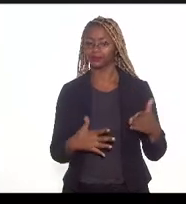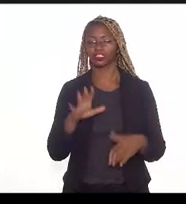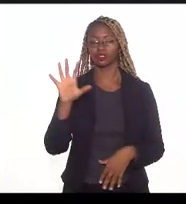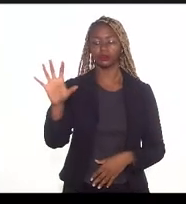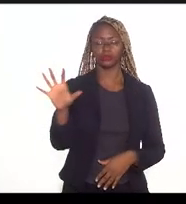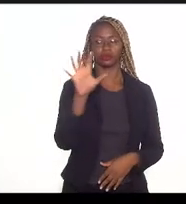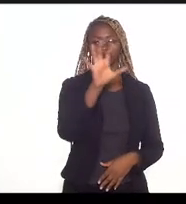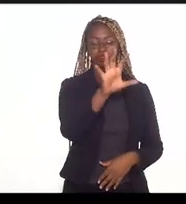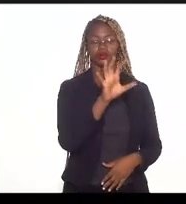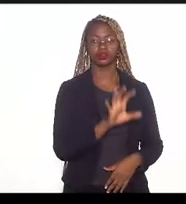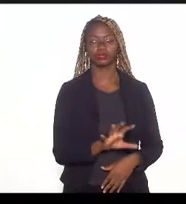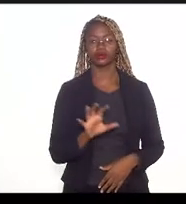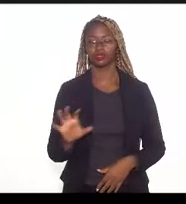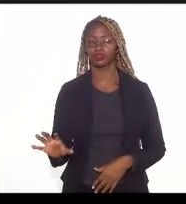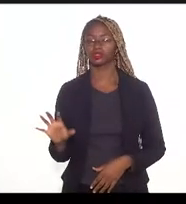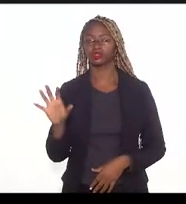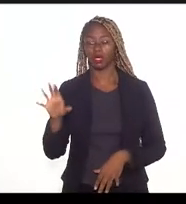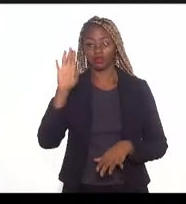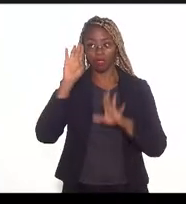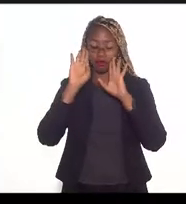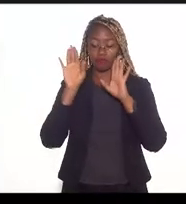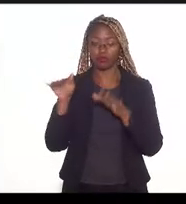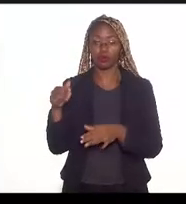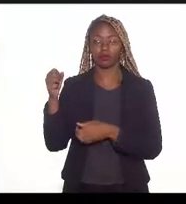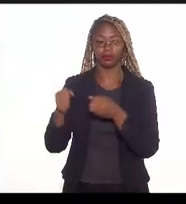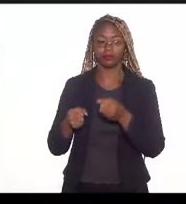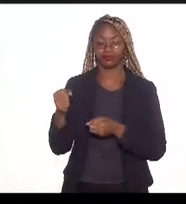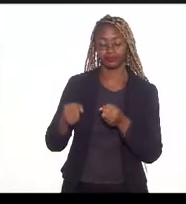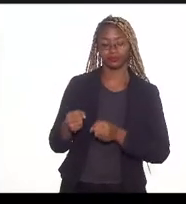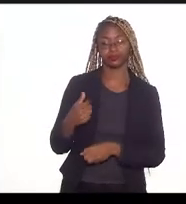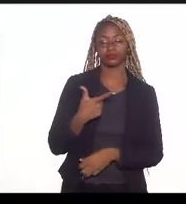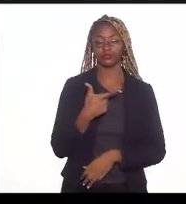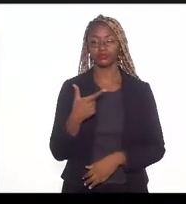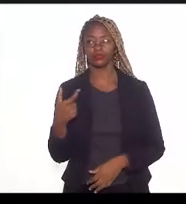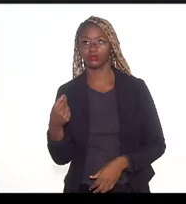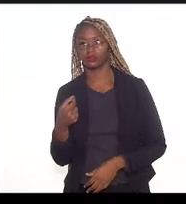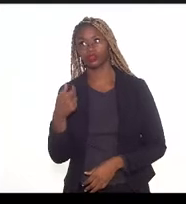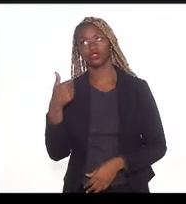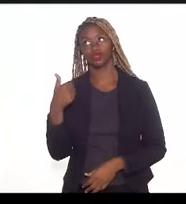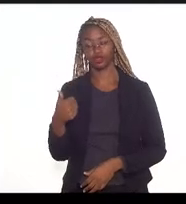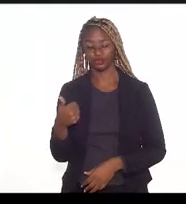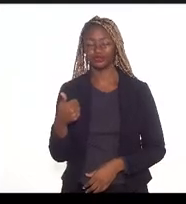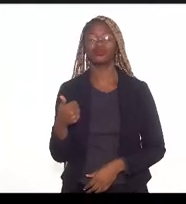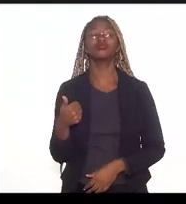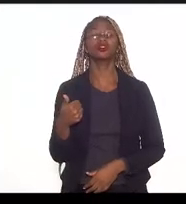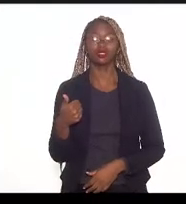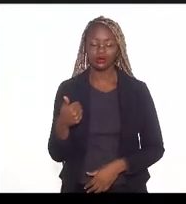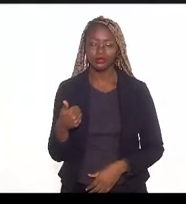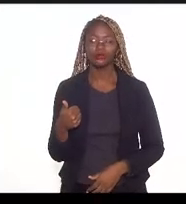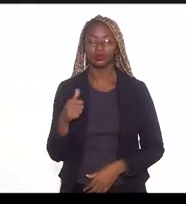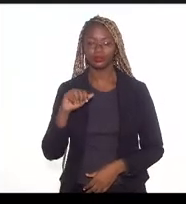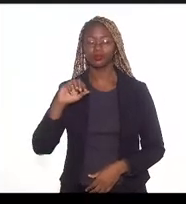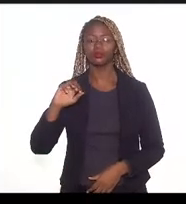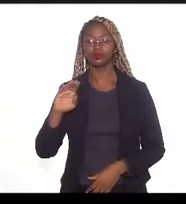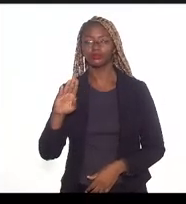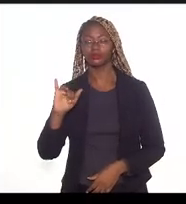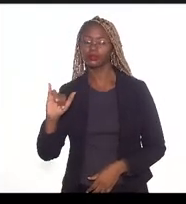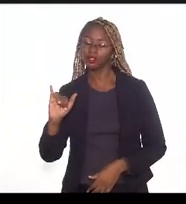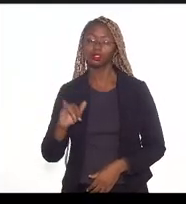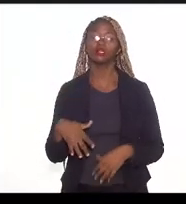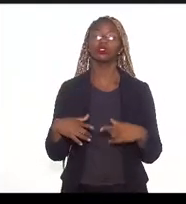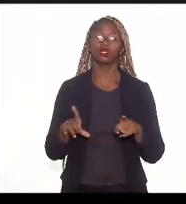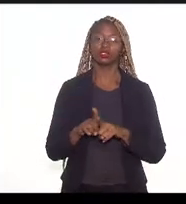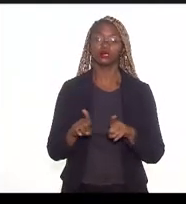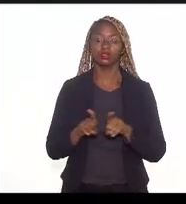né? Com destaque para o automobilístico. Em 2019 liberou 201 milhões, em 2020 260 milhões aproximadamente. E